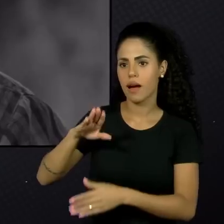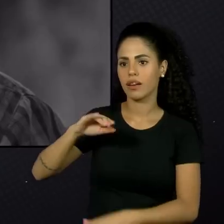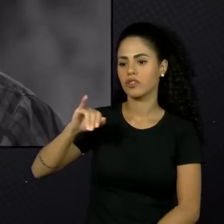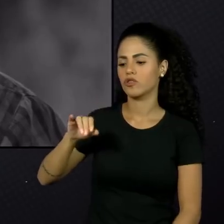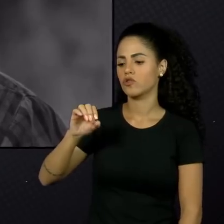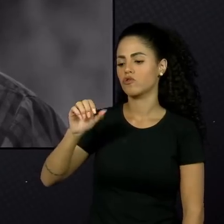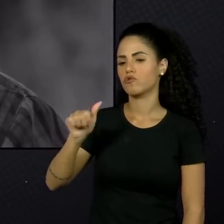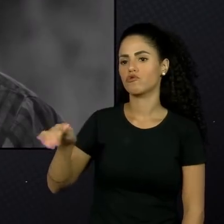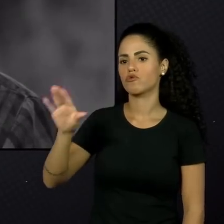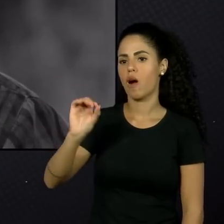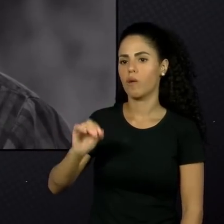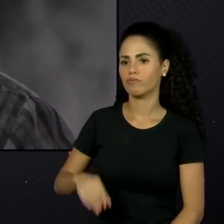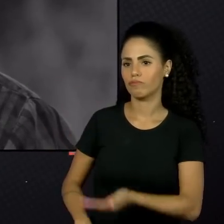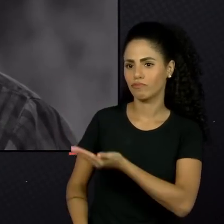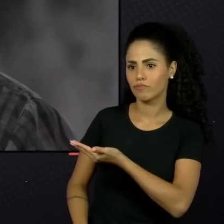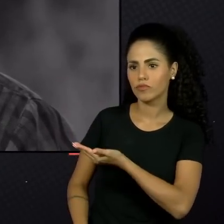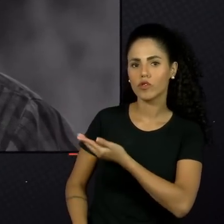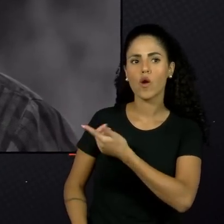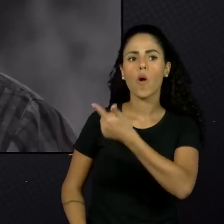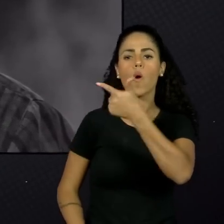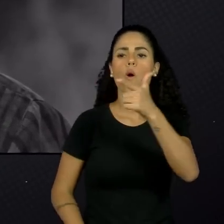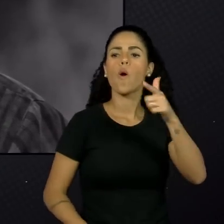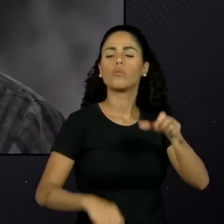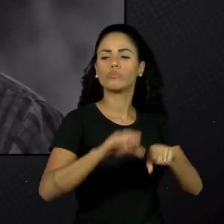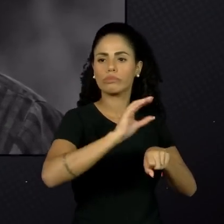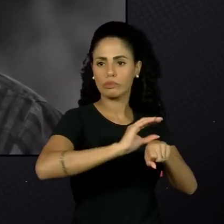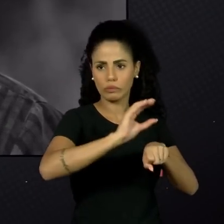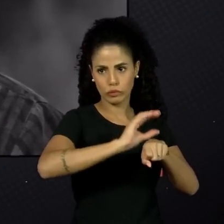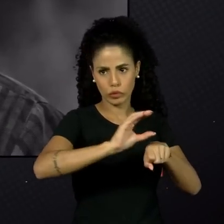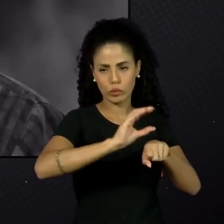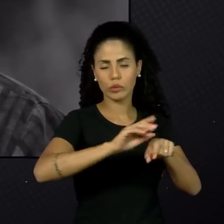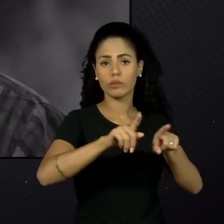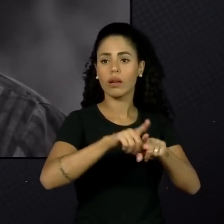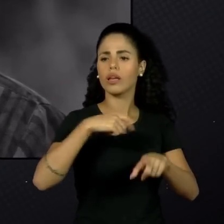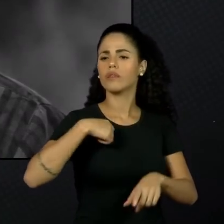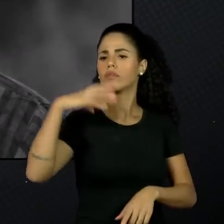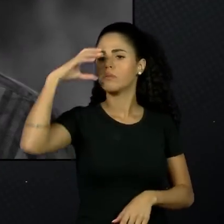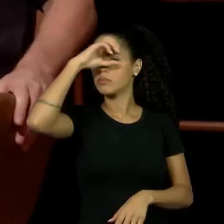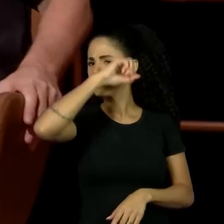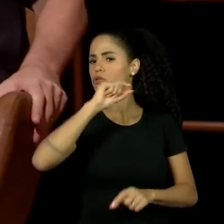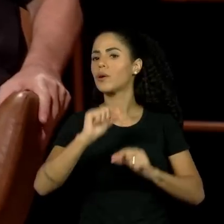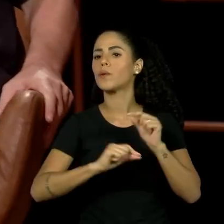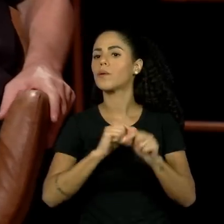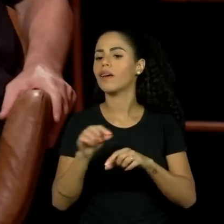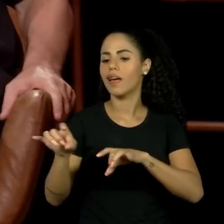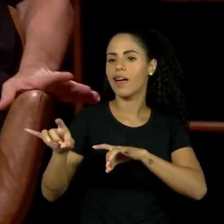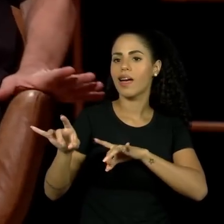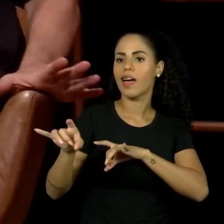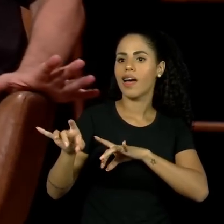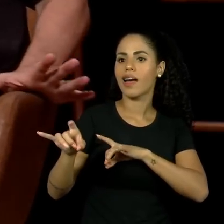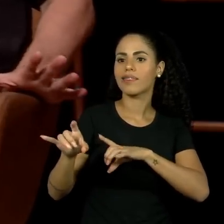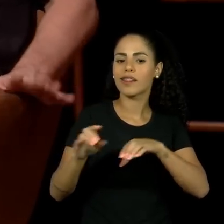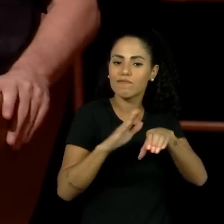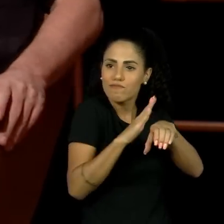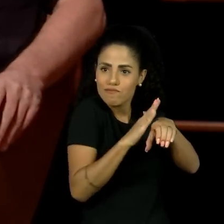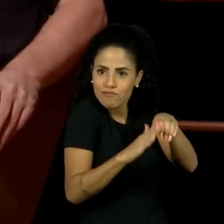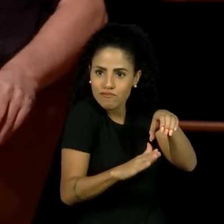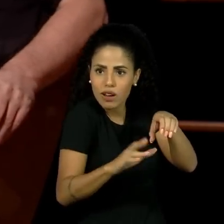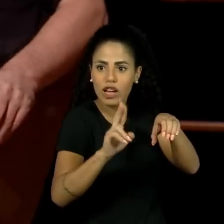Magalhães, mas fiz outros vários cursos. E num deles eu aprendi a técnica da encáustica e